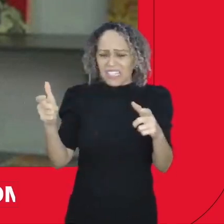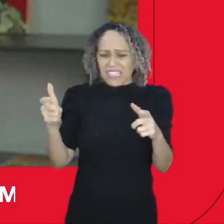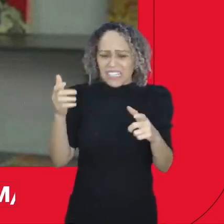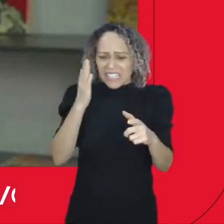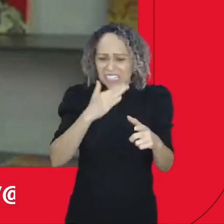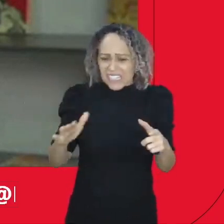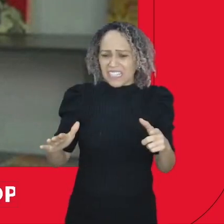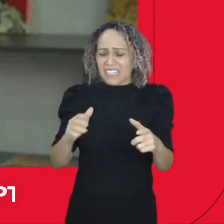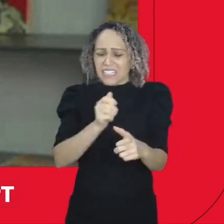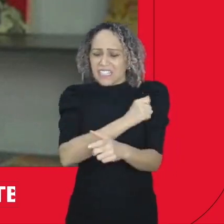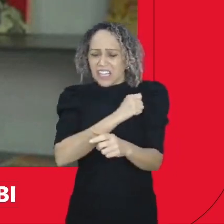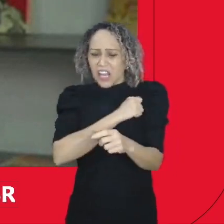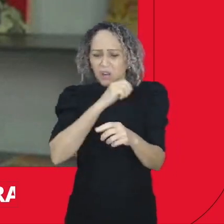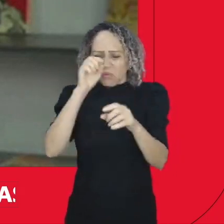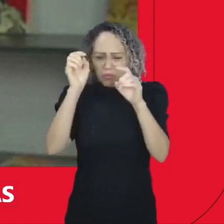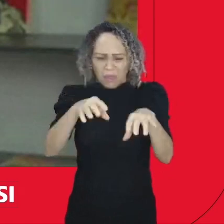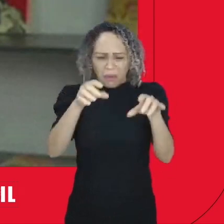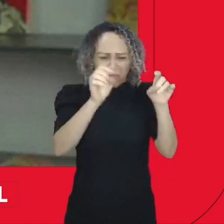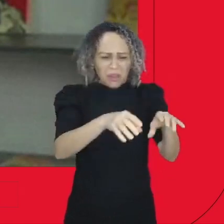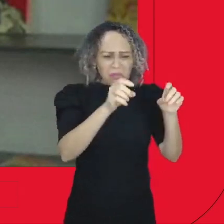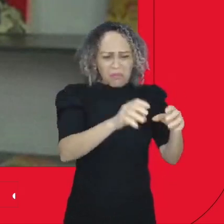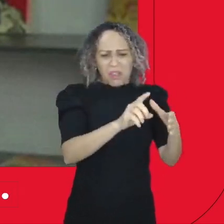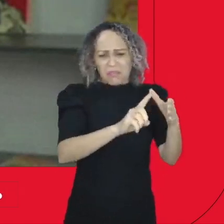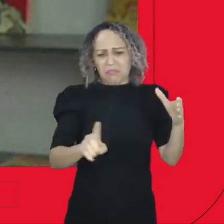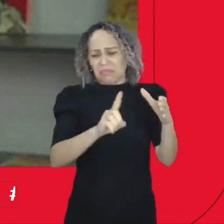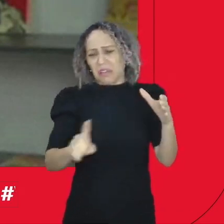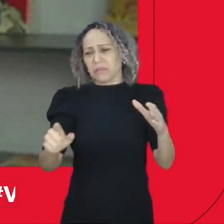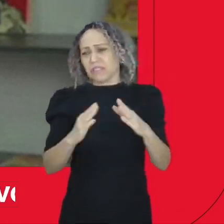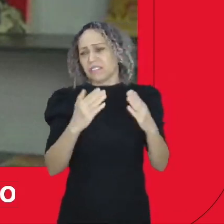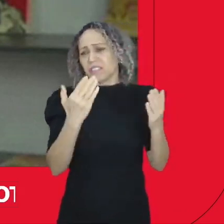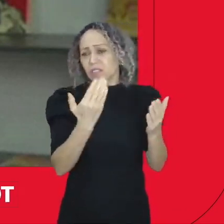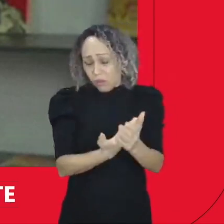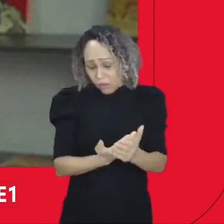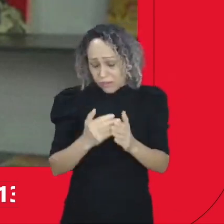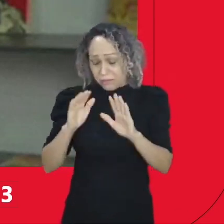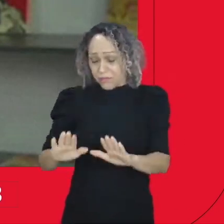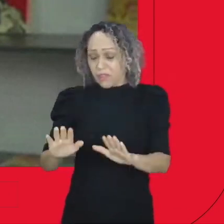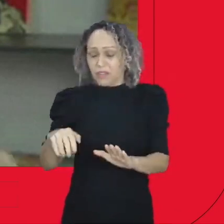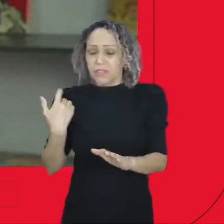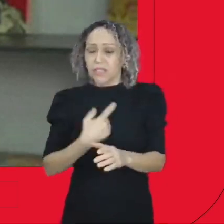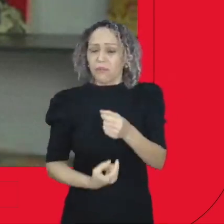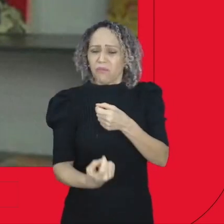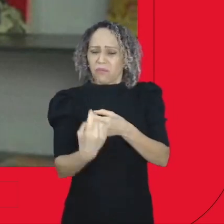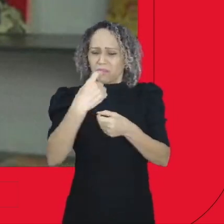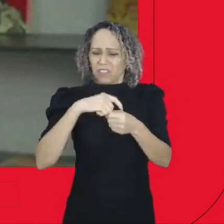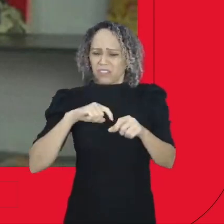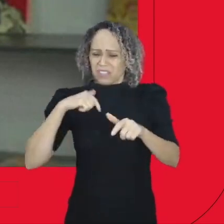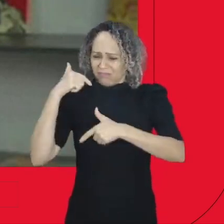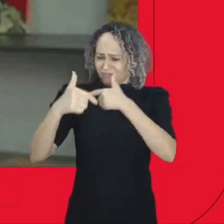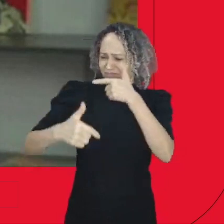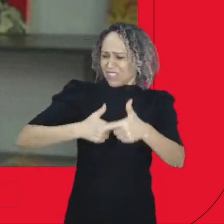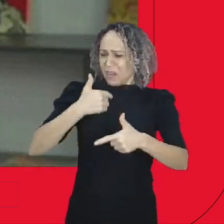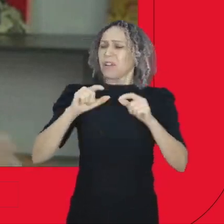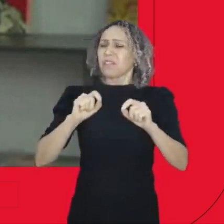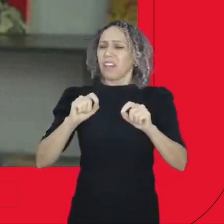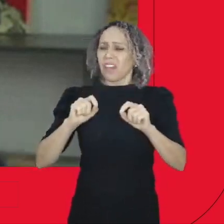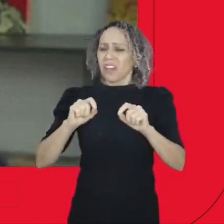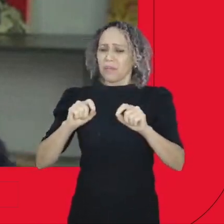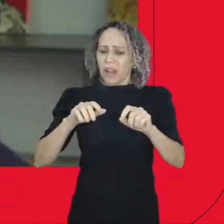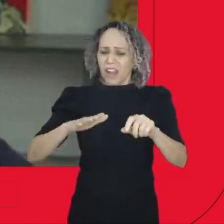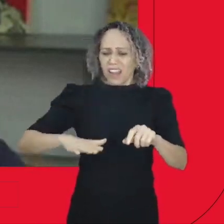sentindo desrespeitado pelo governador que renunciou. 7 anos sem ter reposição da inflação. Nós temos o